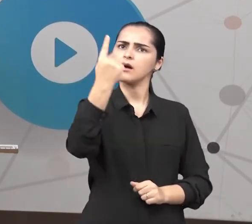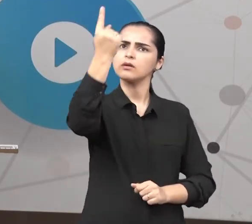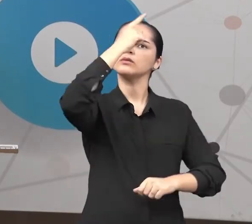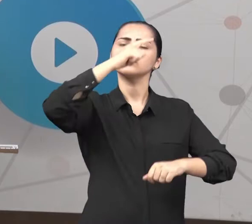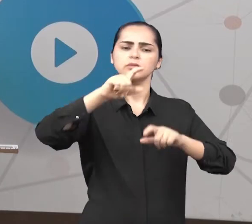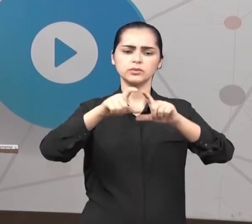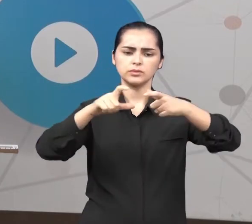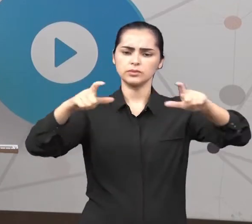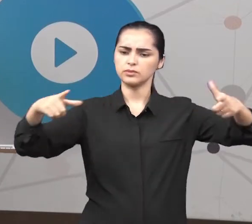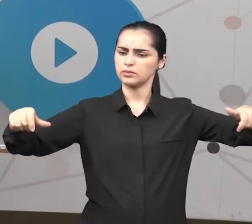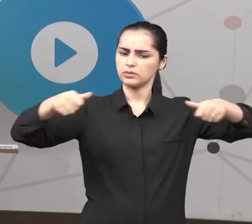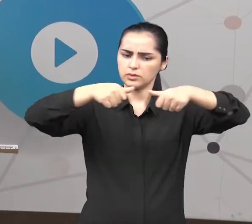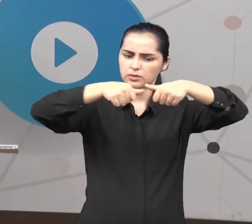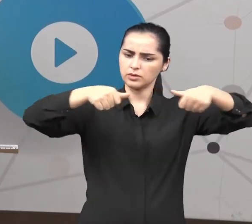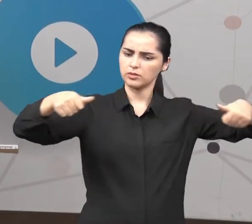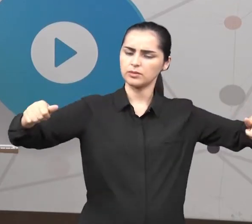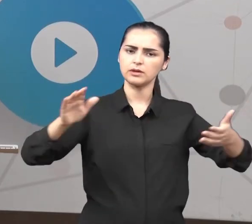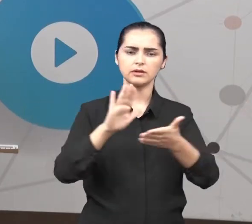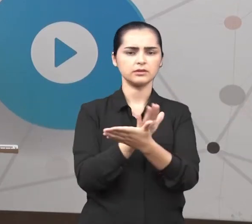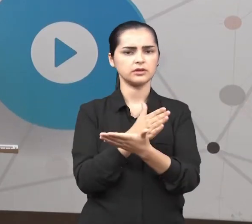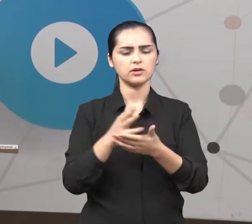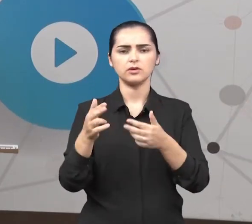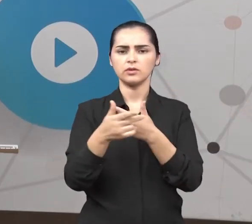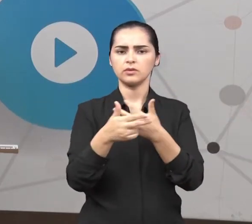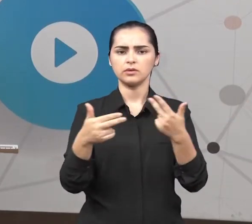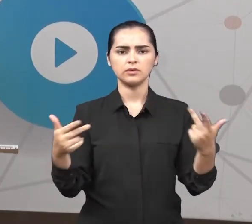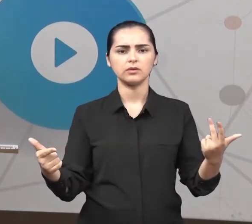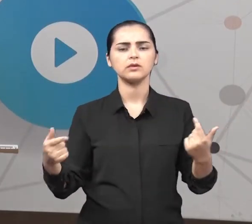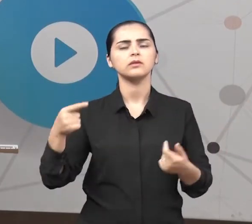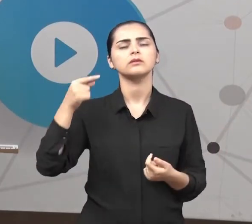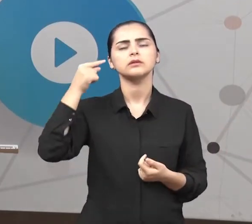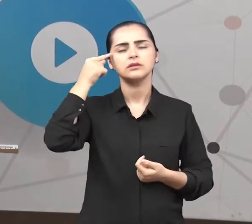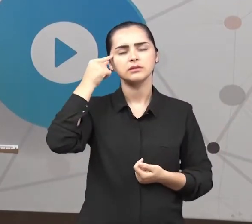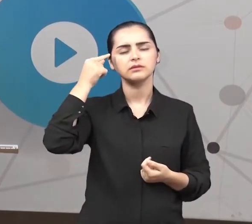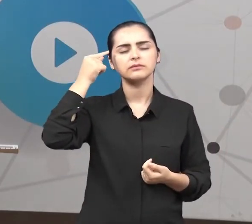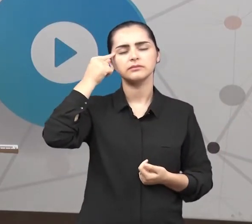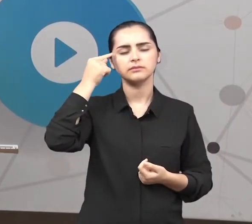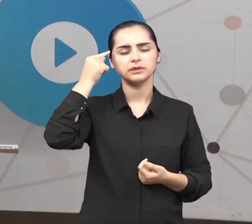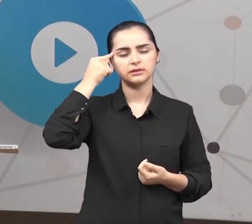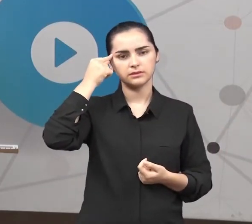algumas coisas. E ele estava pensativo,